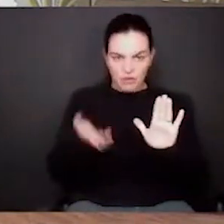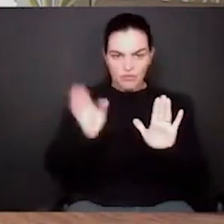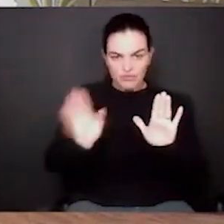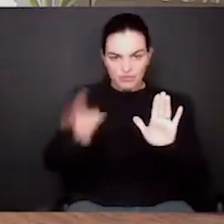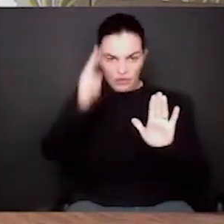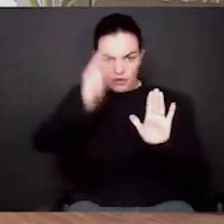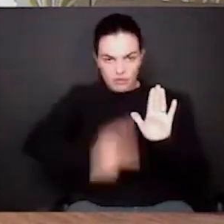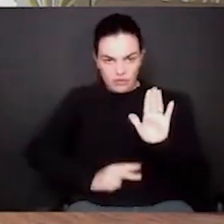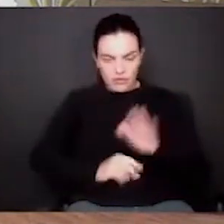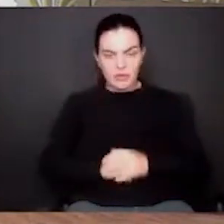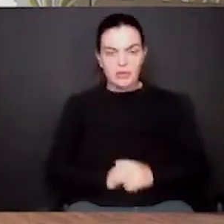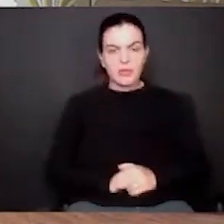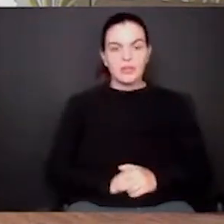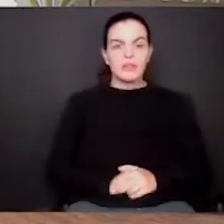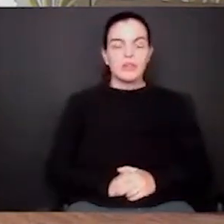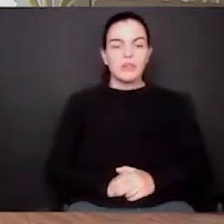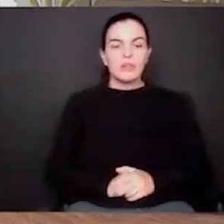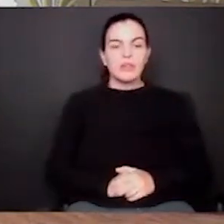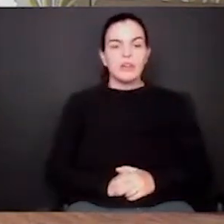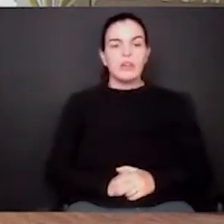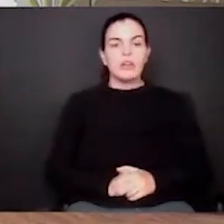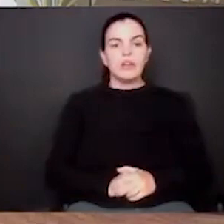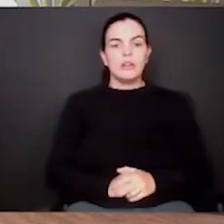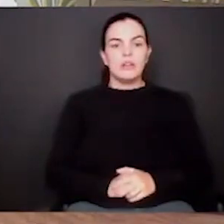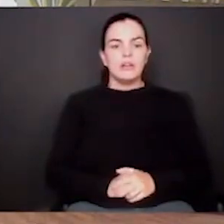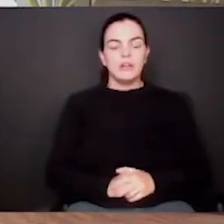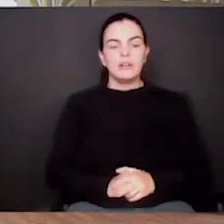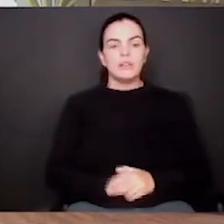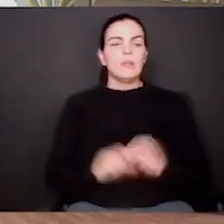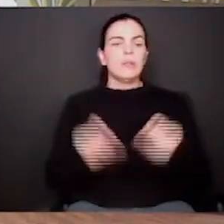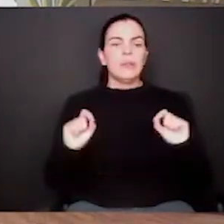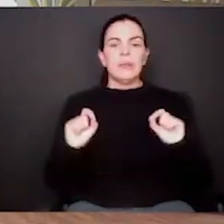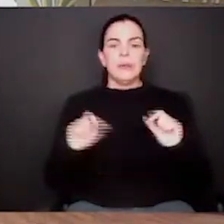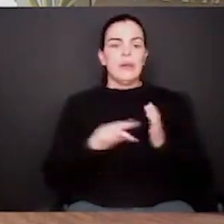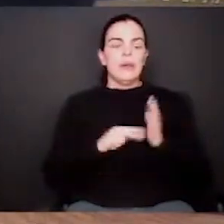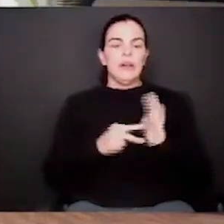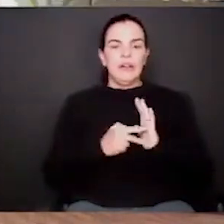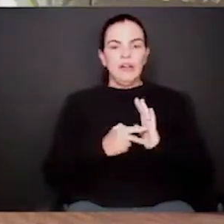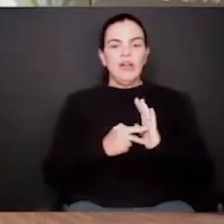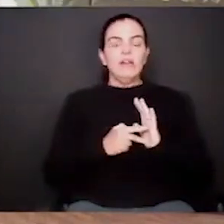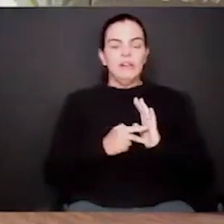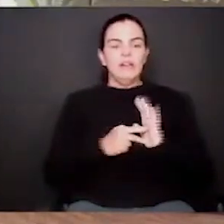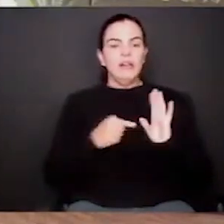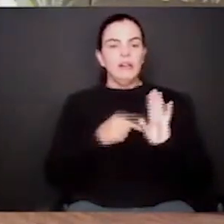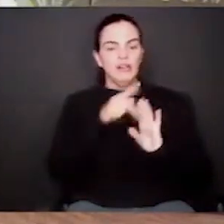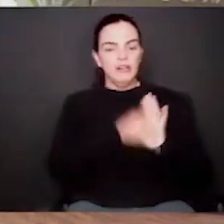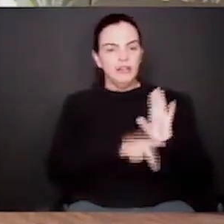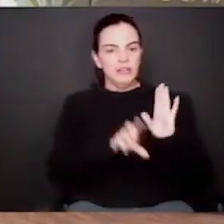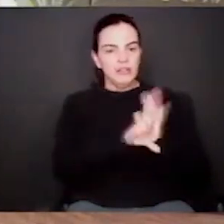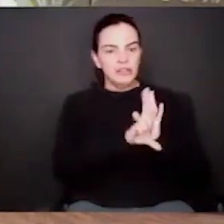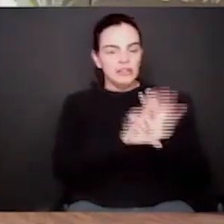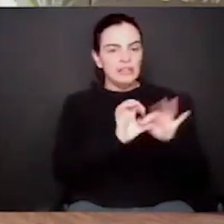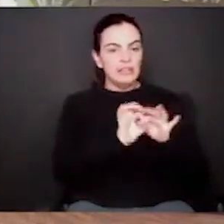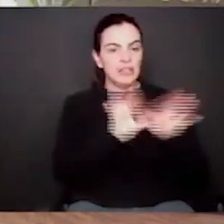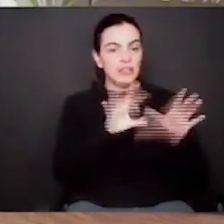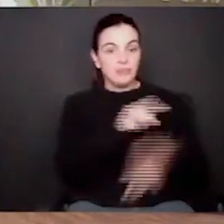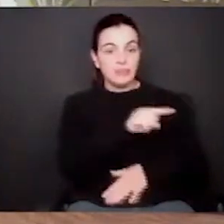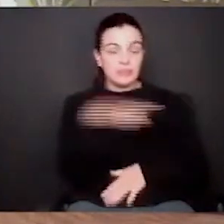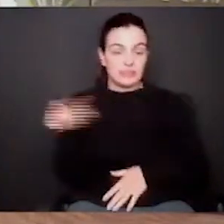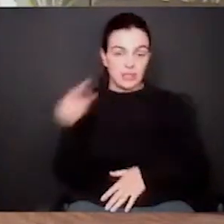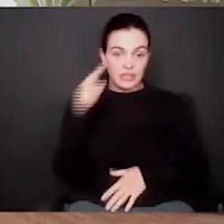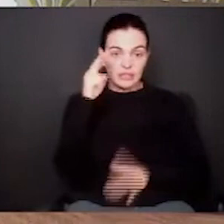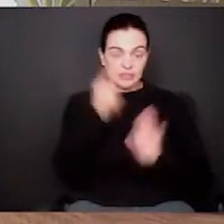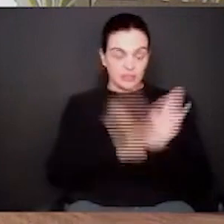E o que é que isso significa? Em linhas gerais, é claro que esse projeto de lei está à disposição de quem quiser, mas em linhas gerais, do que ele